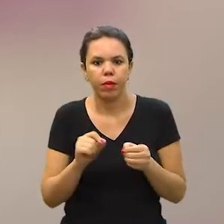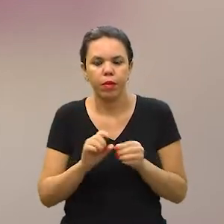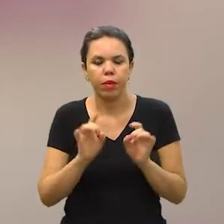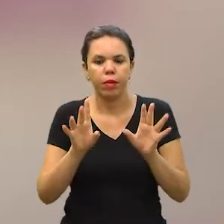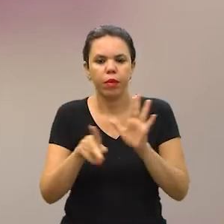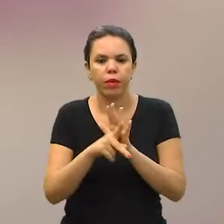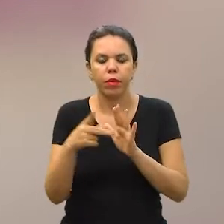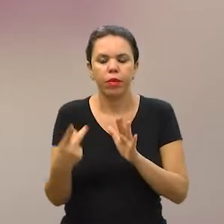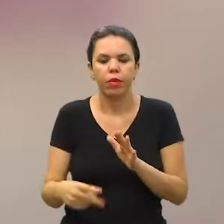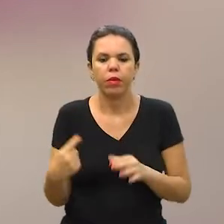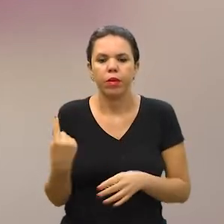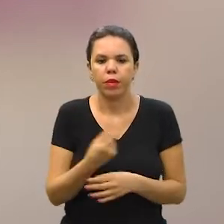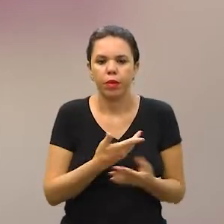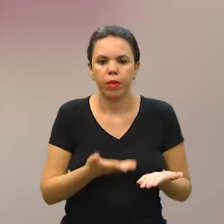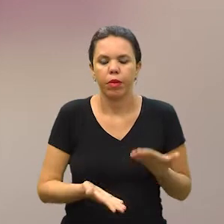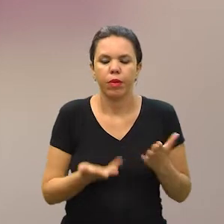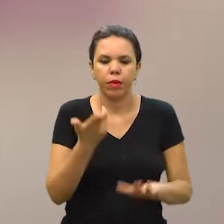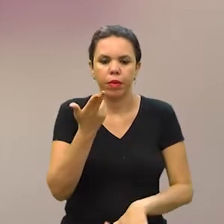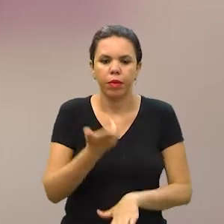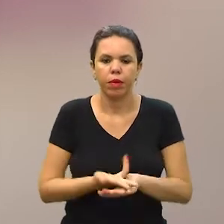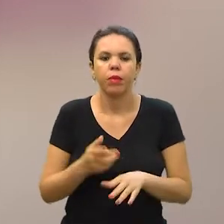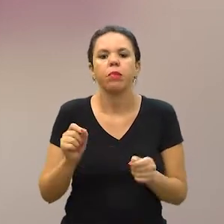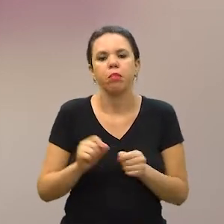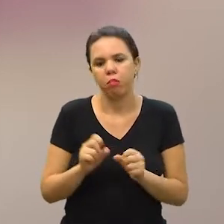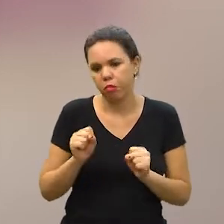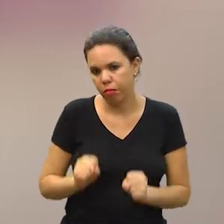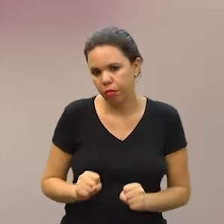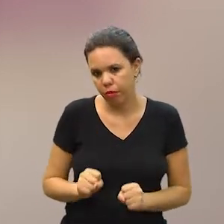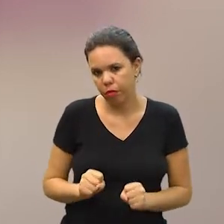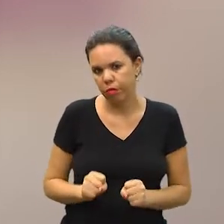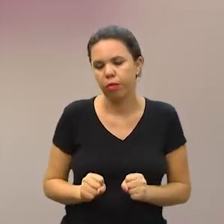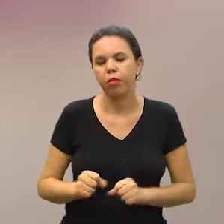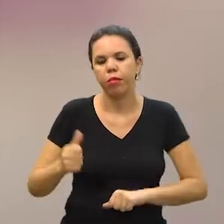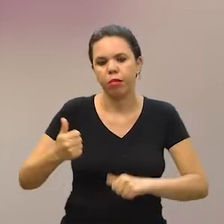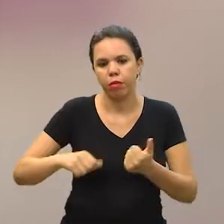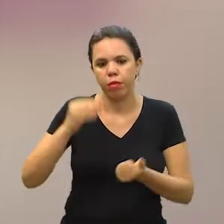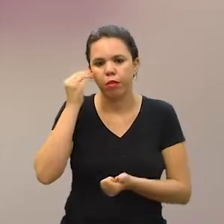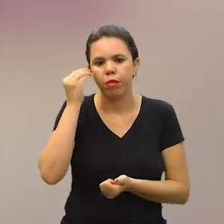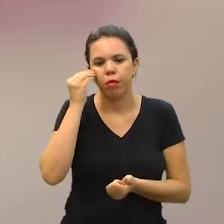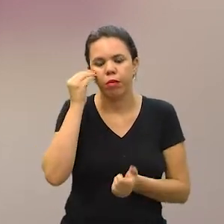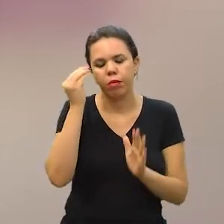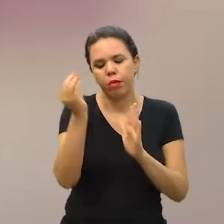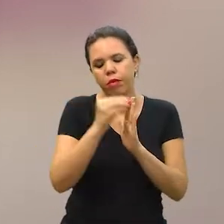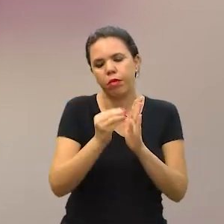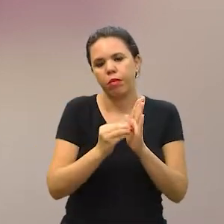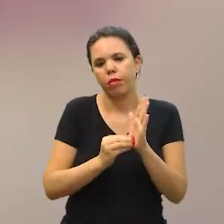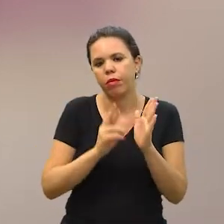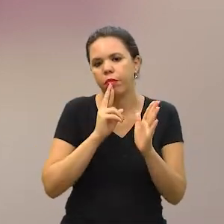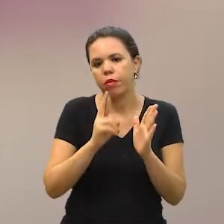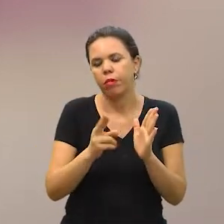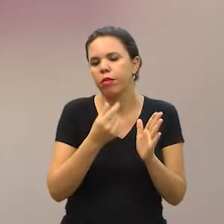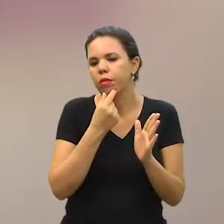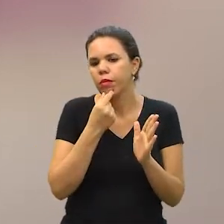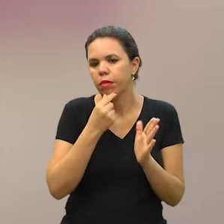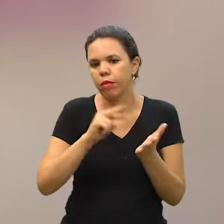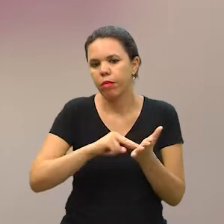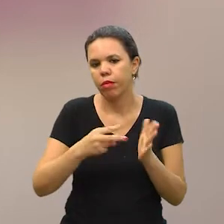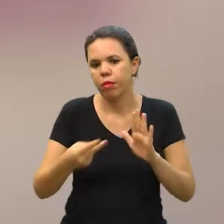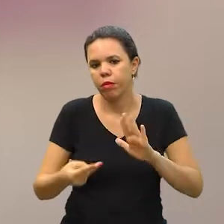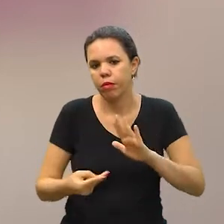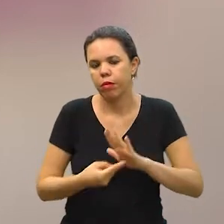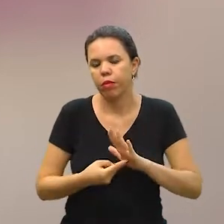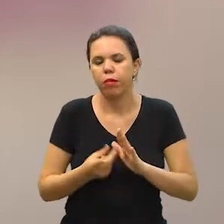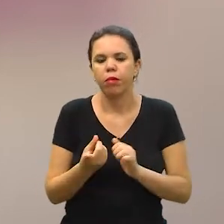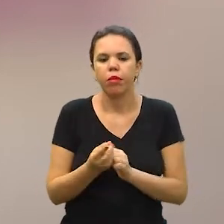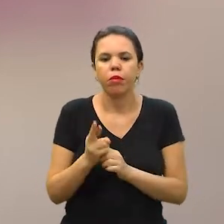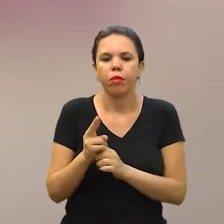testagens específicas. Nós mesmos, psiquiatras, podemos fazer o SNAP-4, que é um questionário traduzido do inglês, até foi traduzido